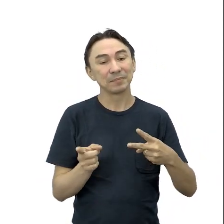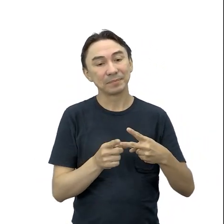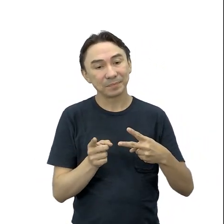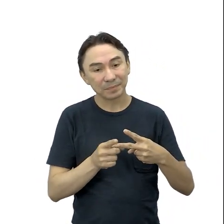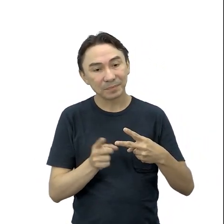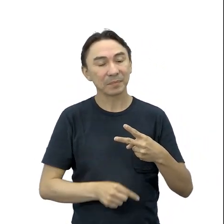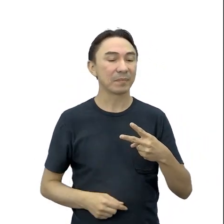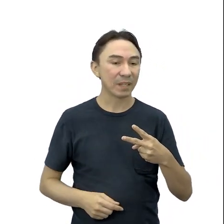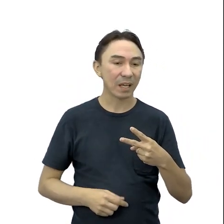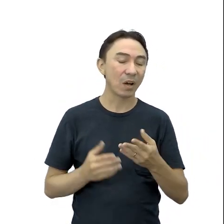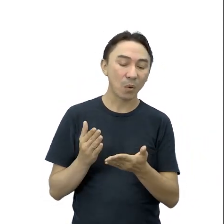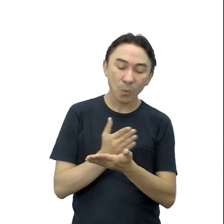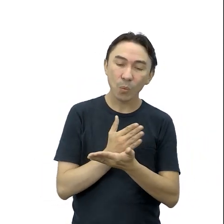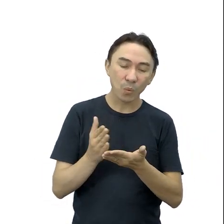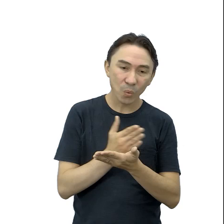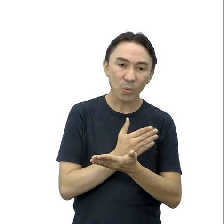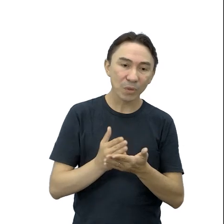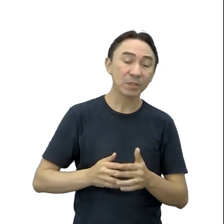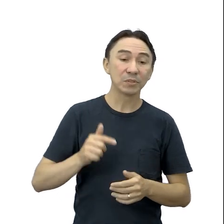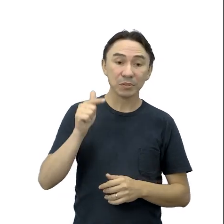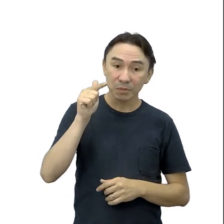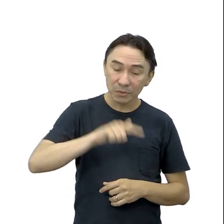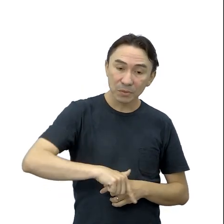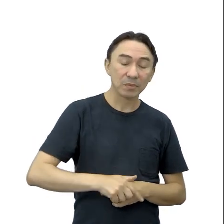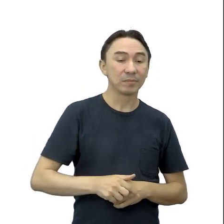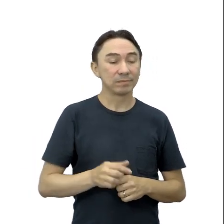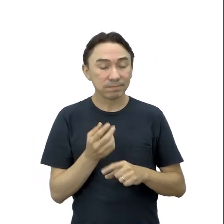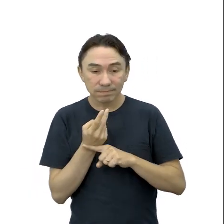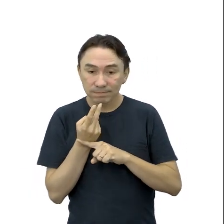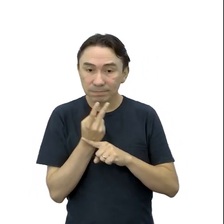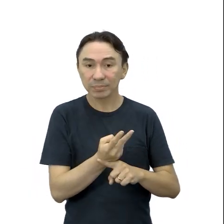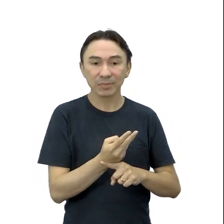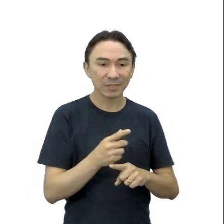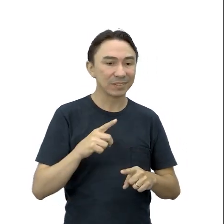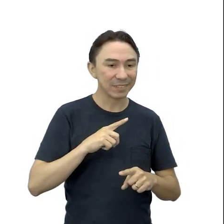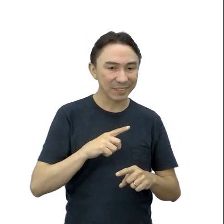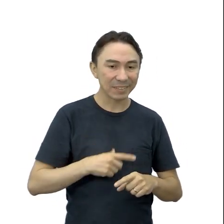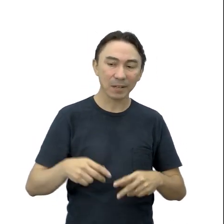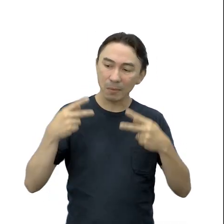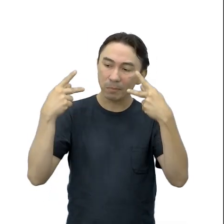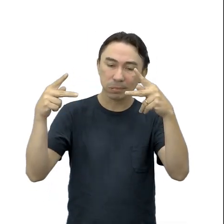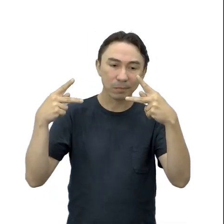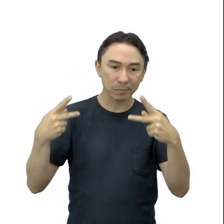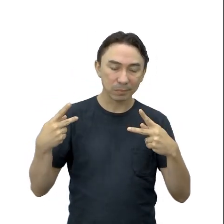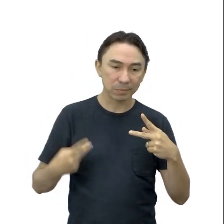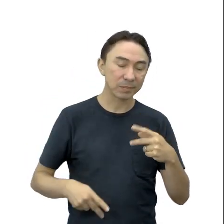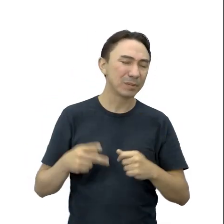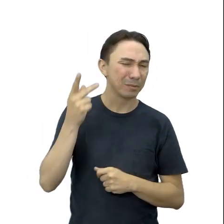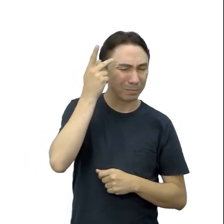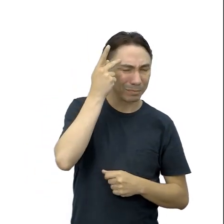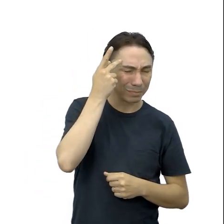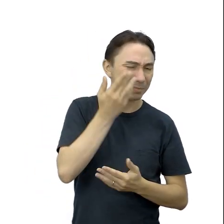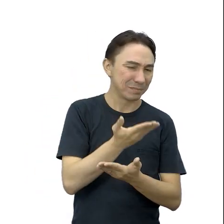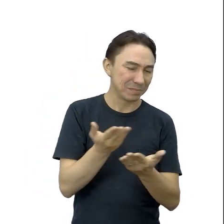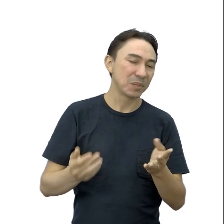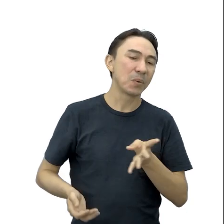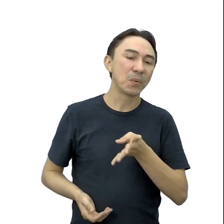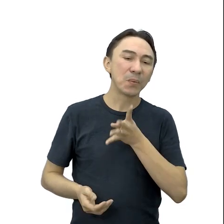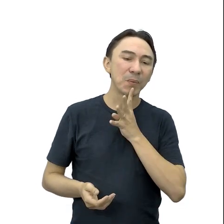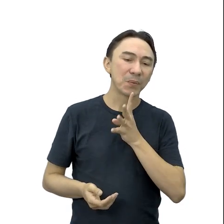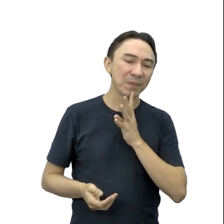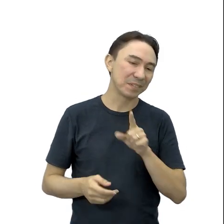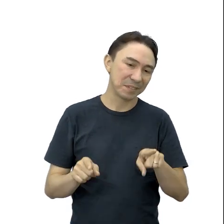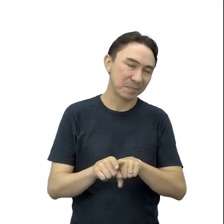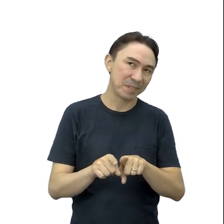revisitar recursos, ferramentas e análise de dados da plataforma São Paulo, conhecida por vocês por plataforma